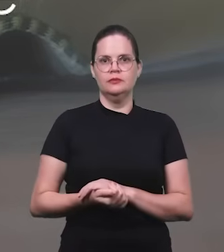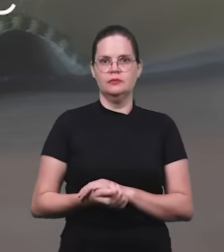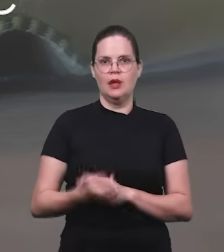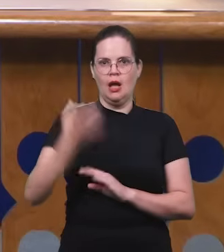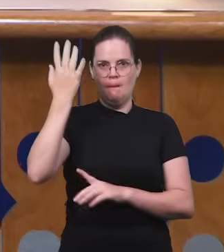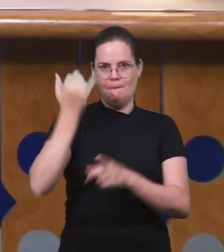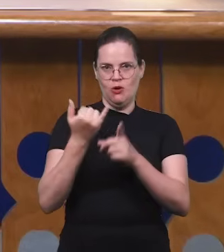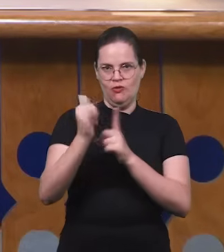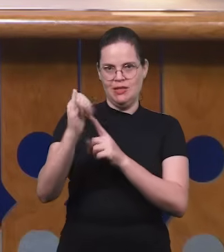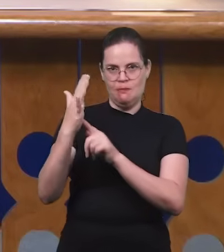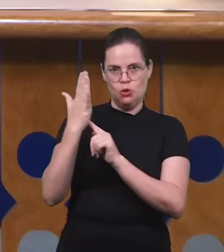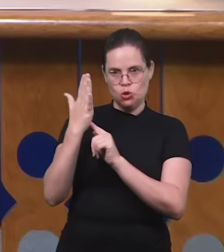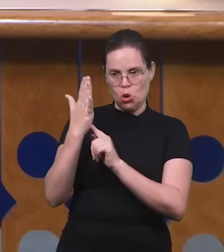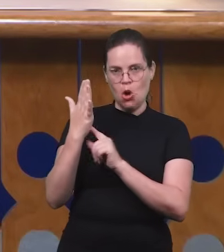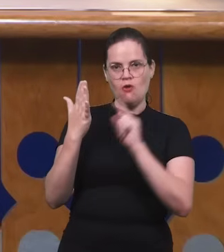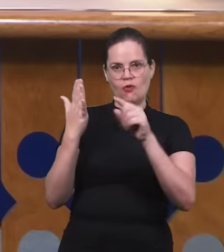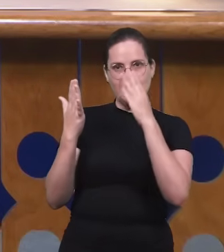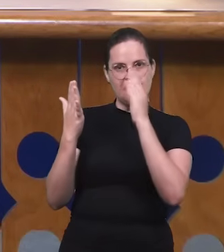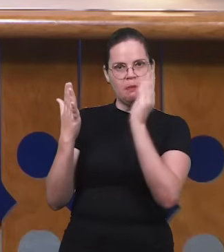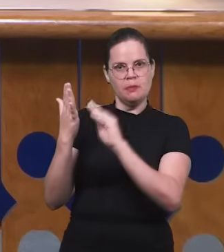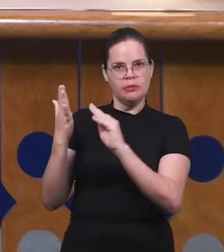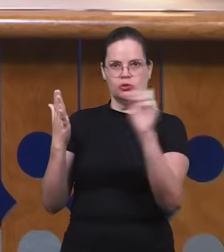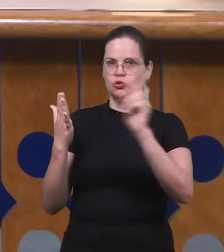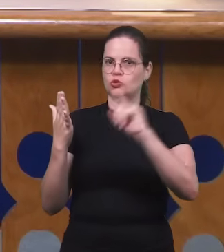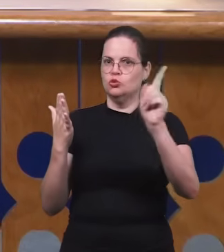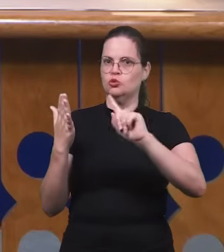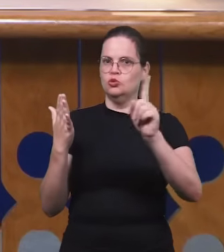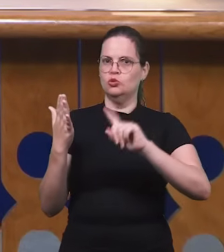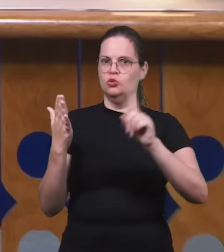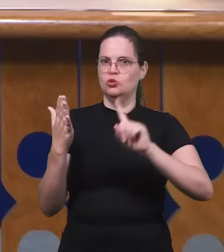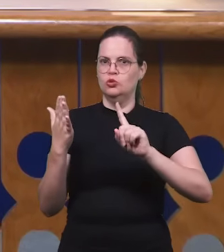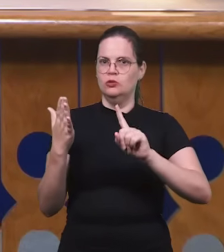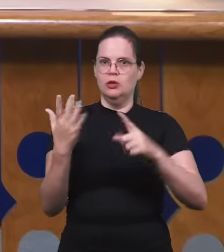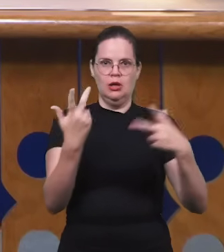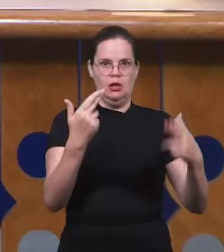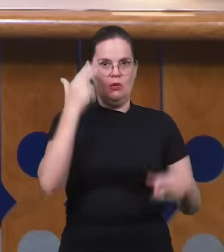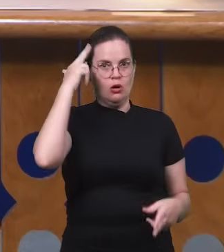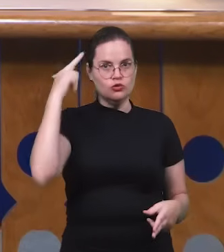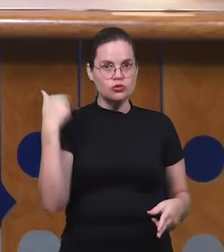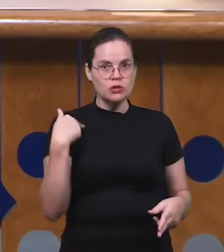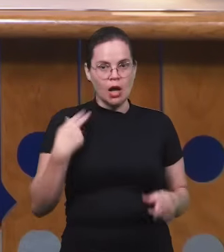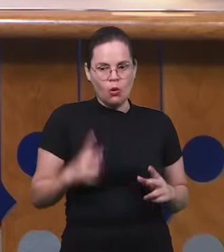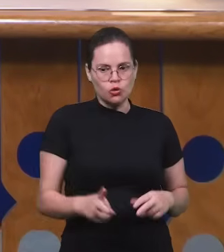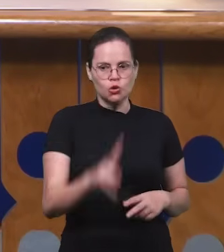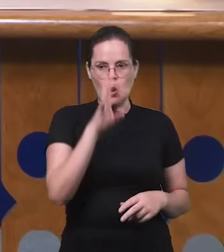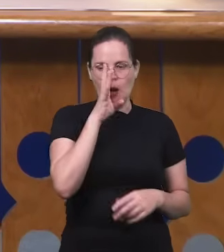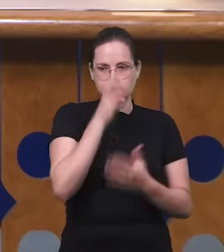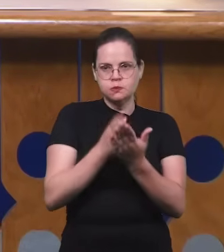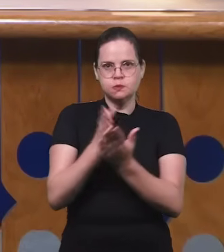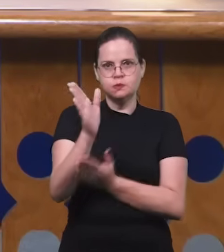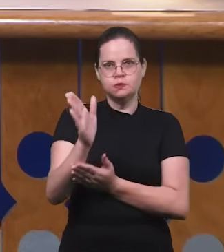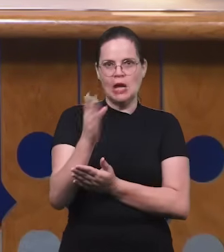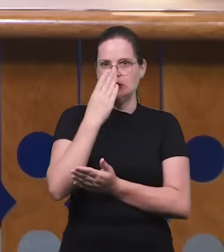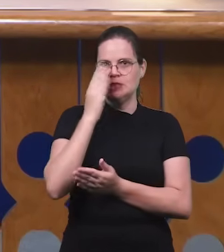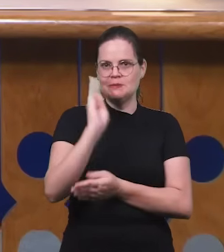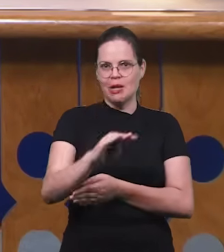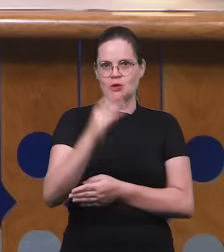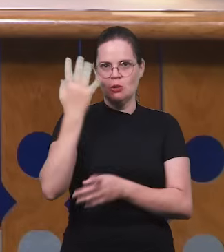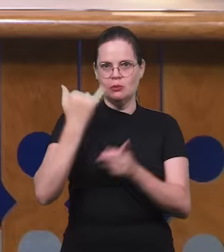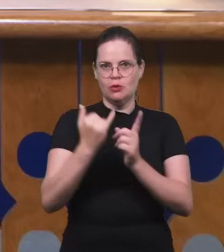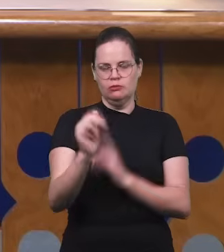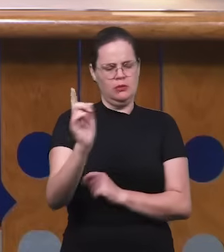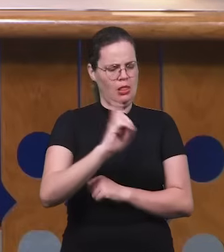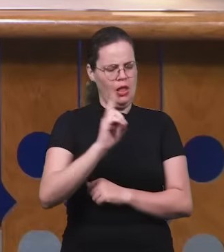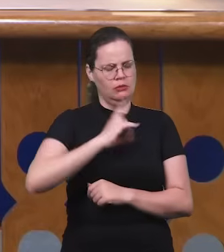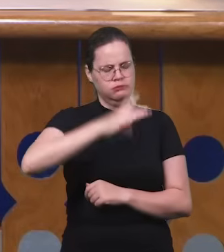profecia. Em momento nenhum, José fez isso. Ele permaneceu, não dispensou a profecia, não abriu mão da profecia, contou